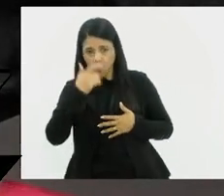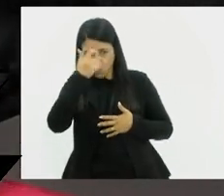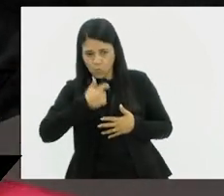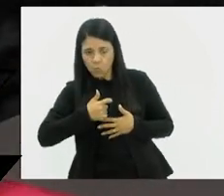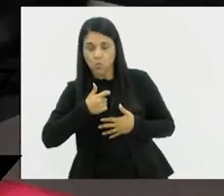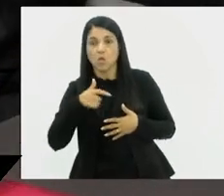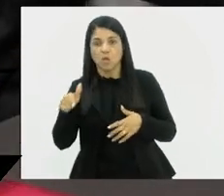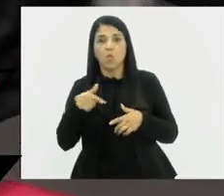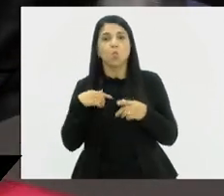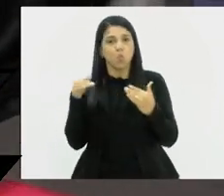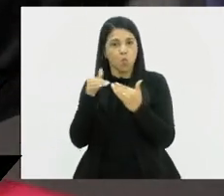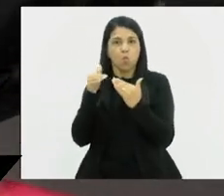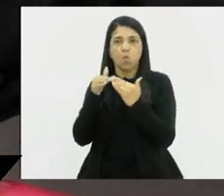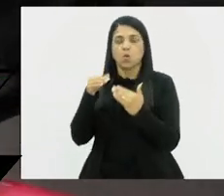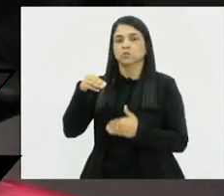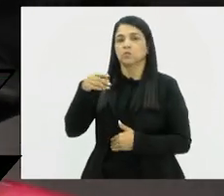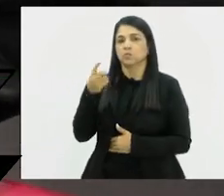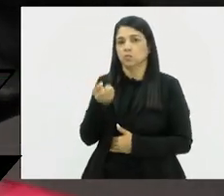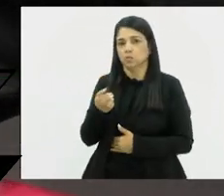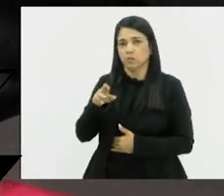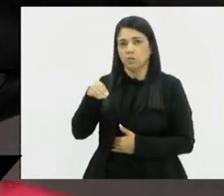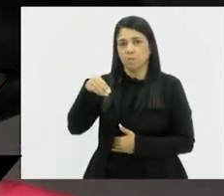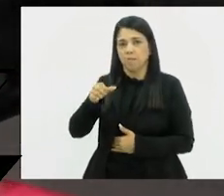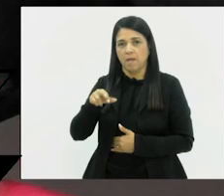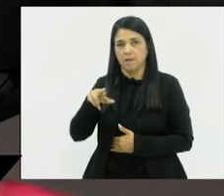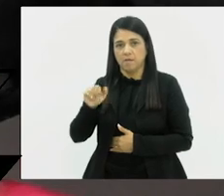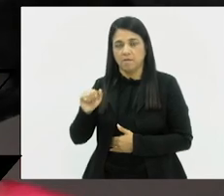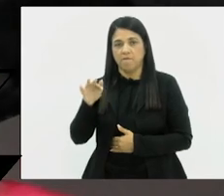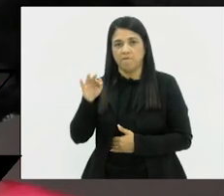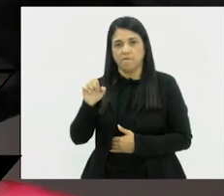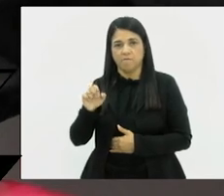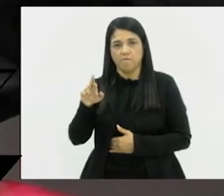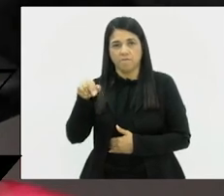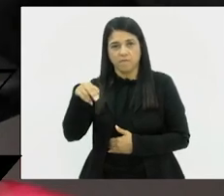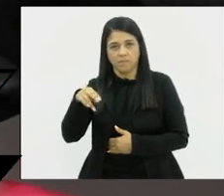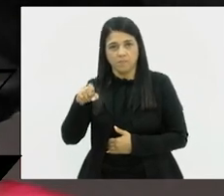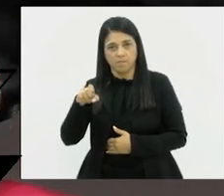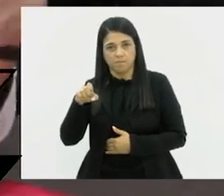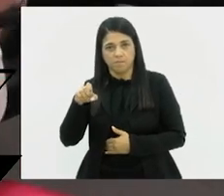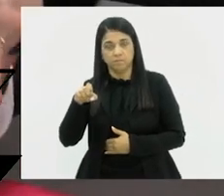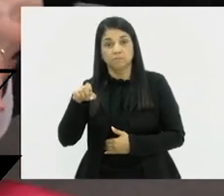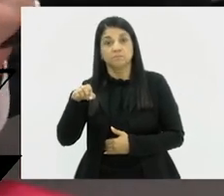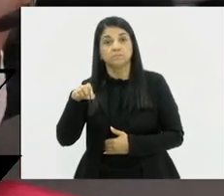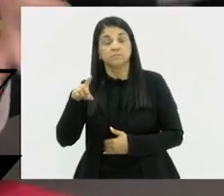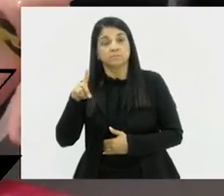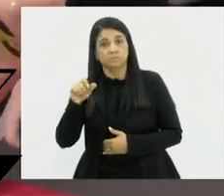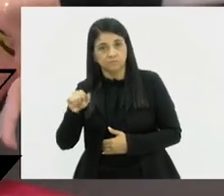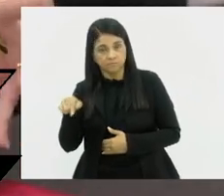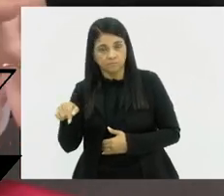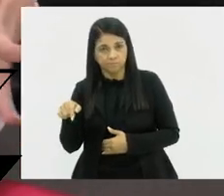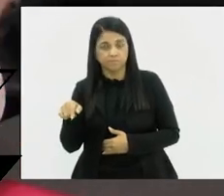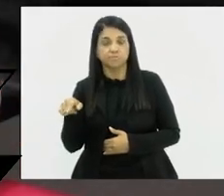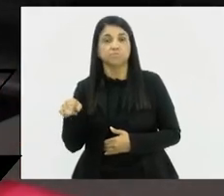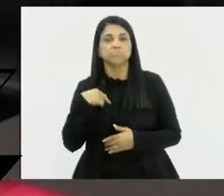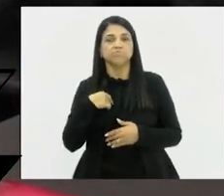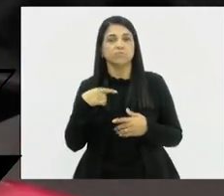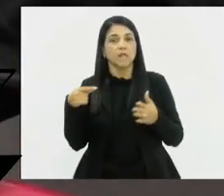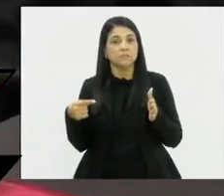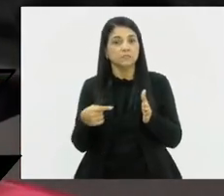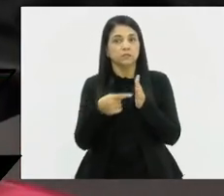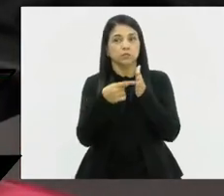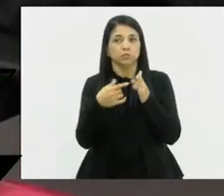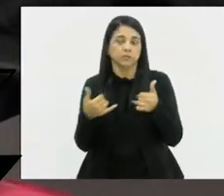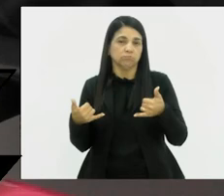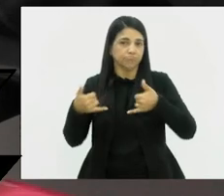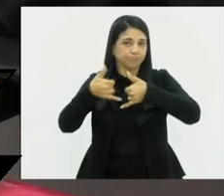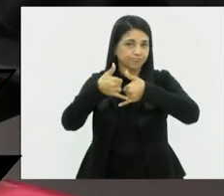a doutora Maria Fernanda, obrigada, e eu concordo que uma linha direta de denúncias via aplicativo